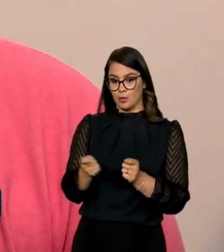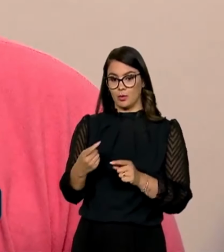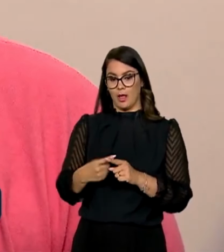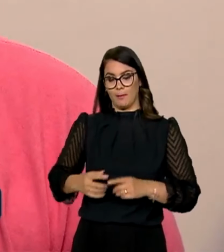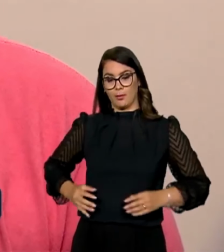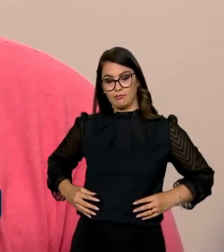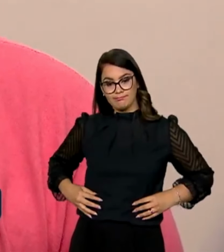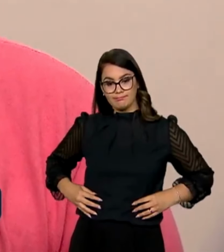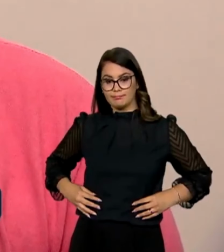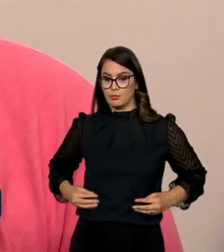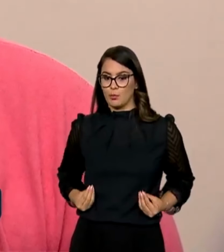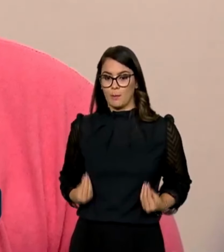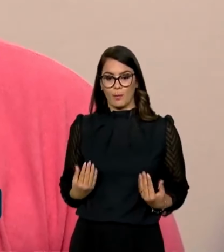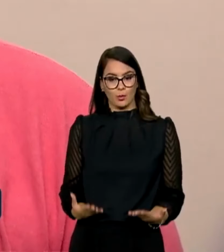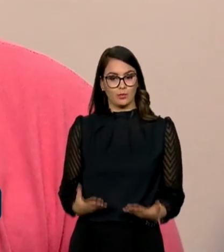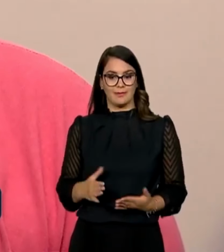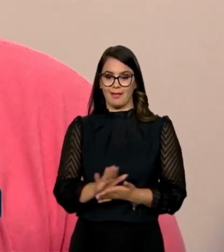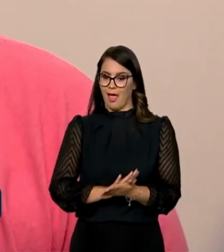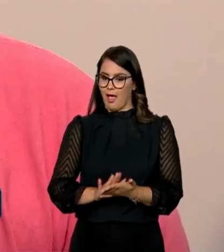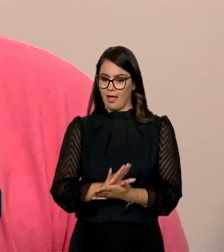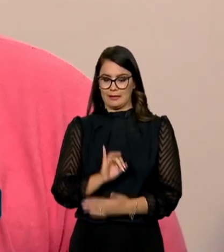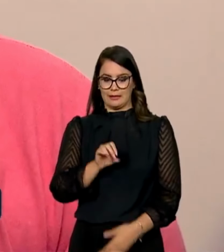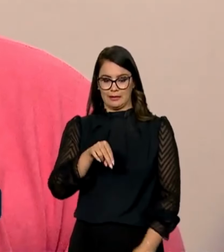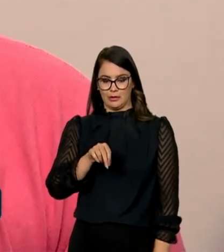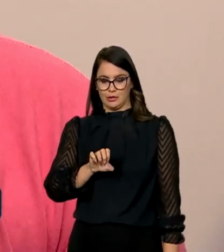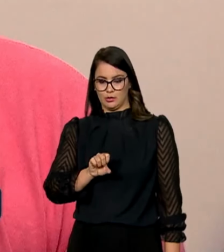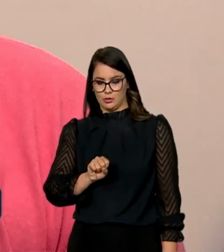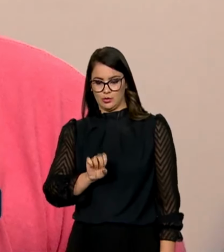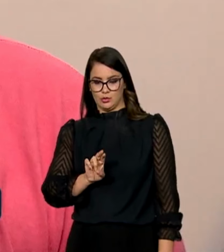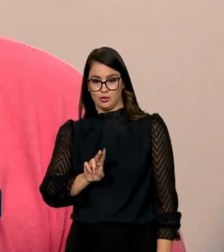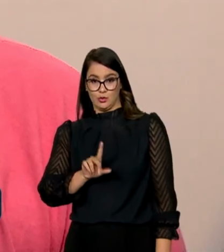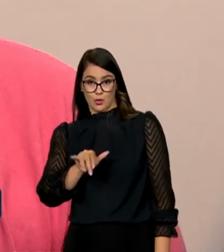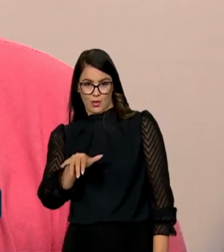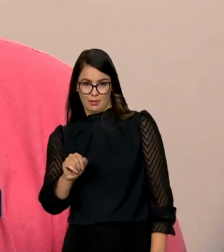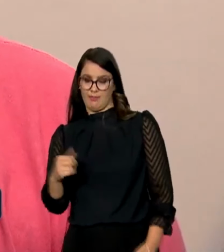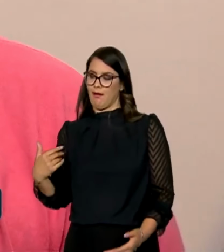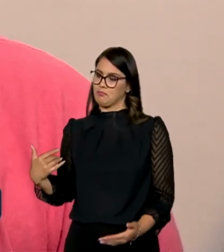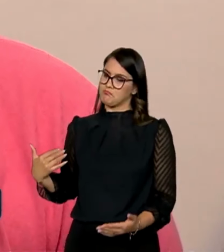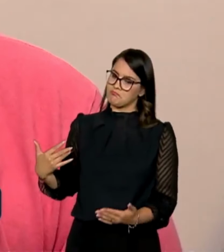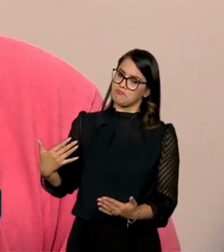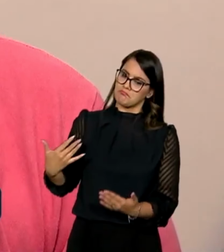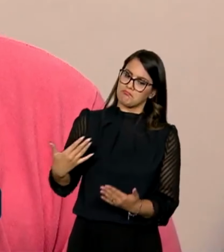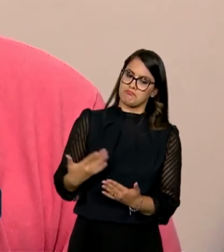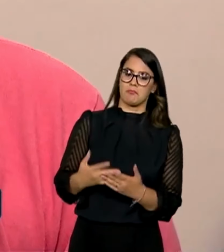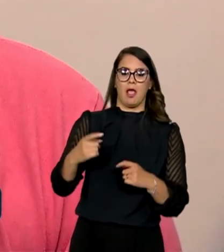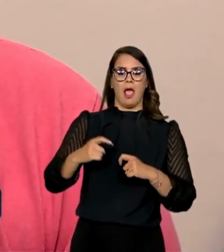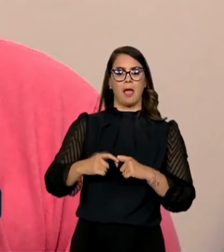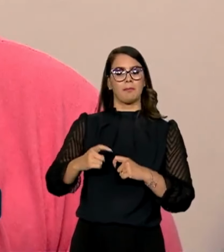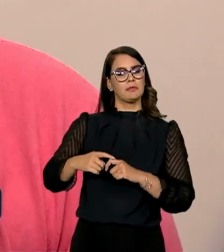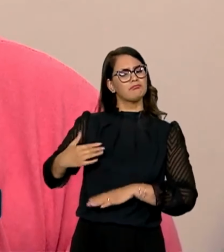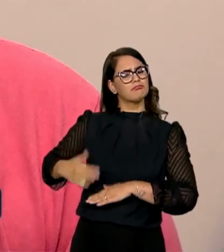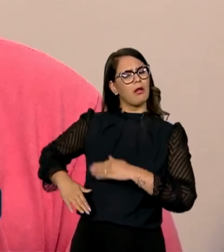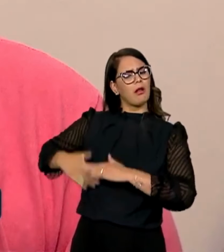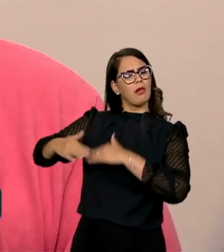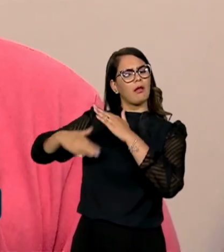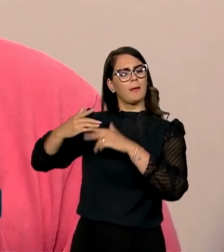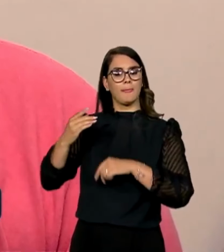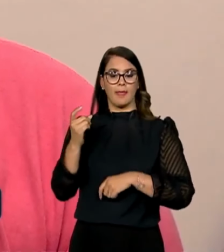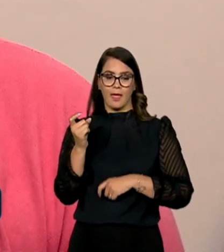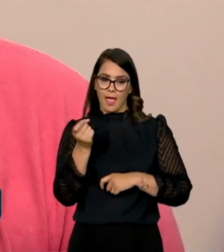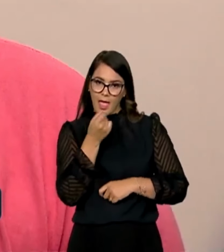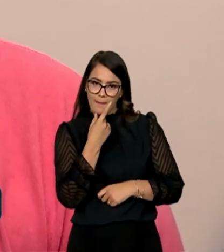pâncreas não produz nenhum tipo de insulina. E de lá para cá, a medicina também foi evoluindo, os